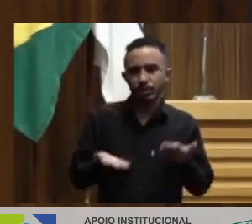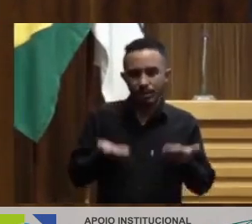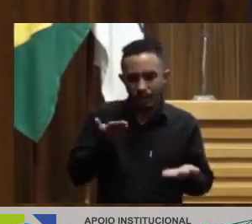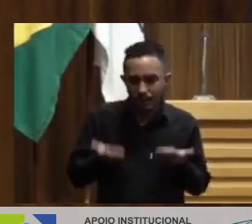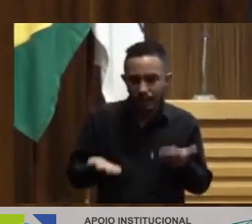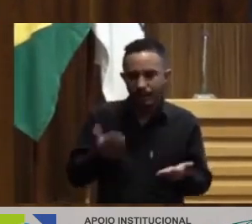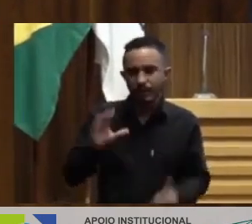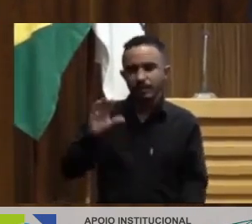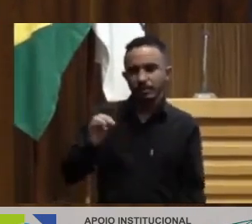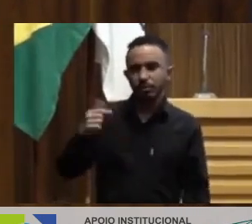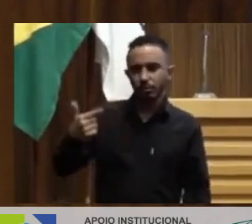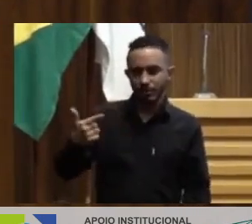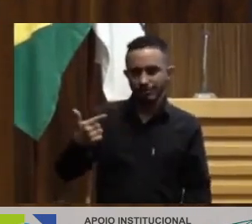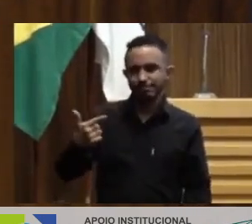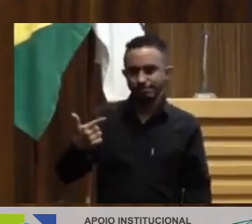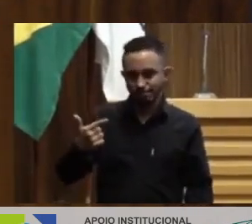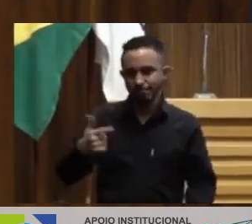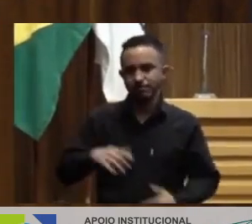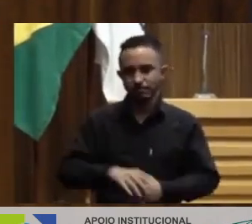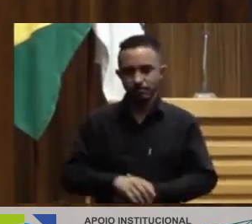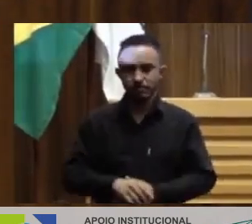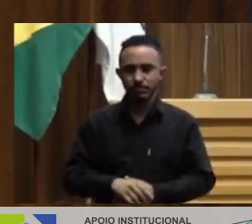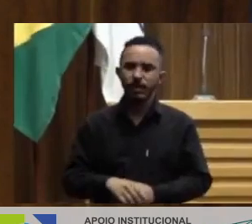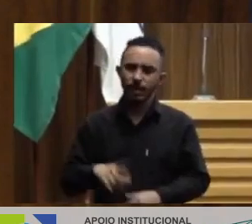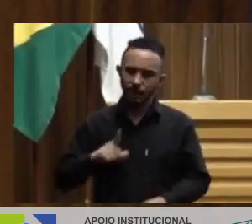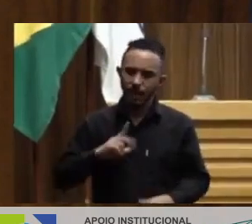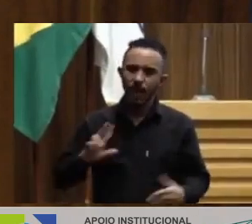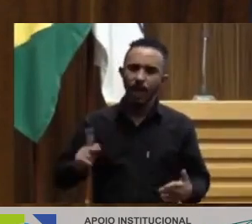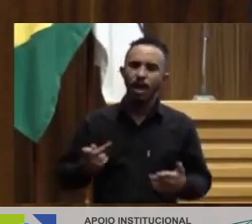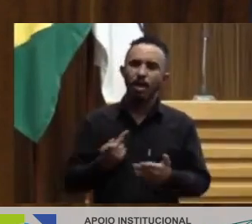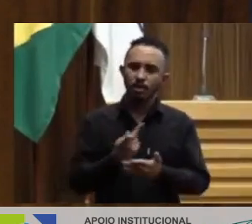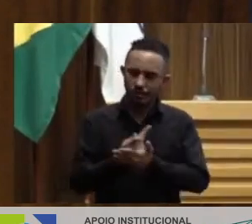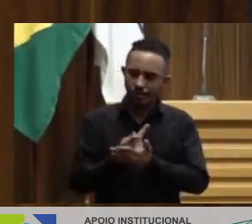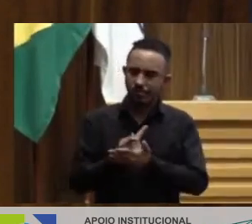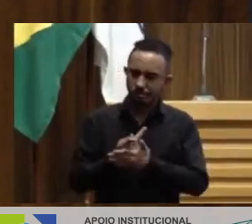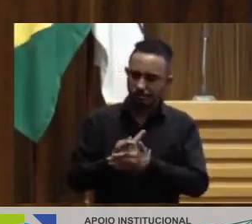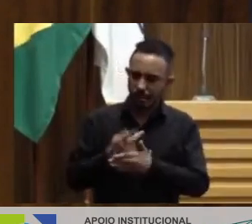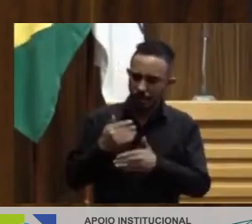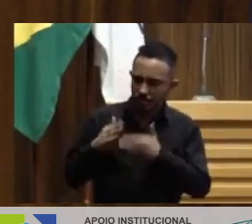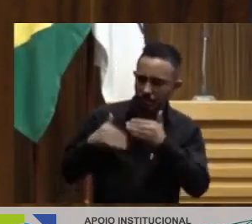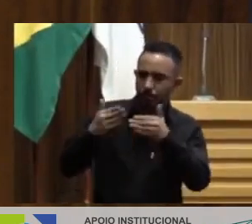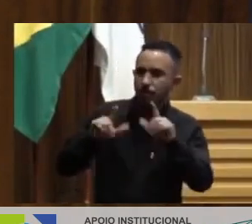de carbono. E houve um avanço extraordinário,